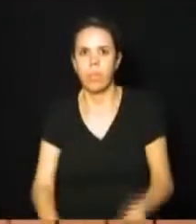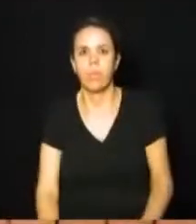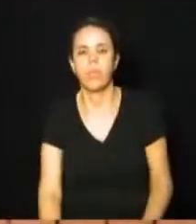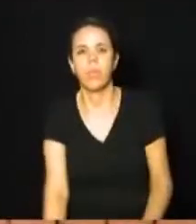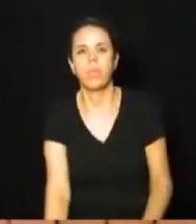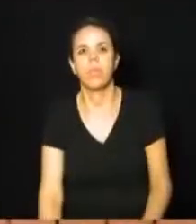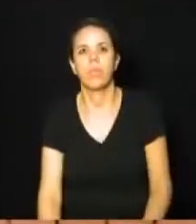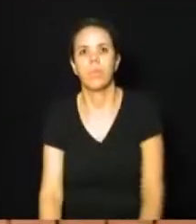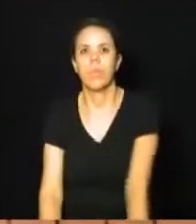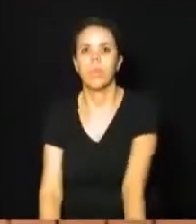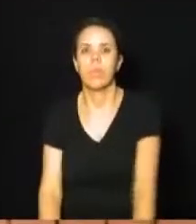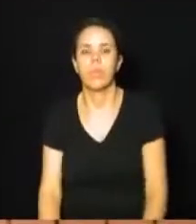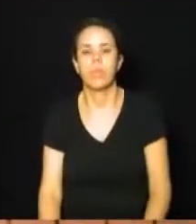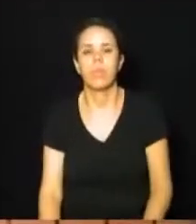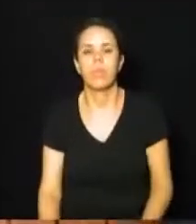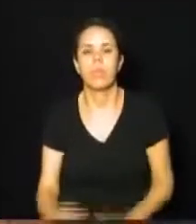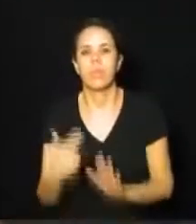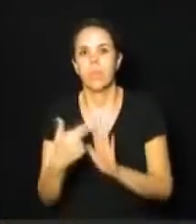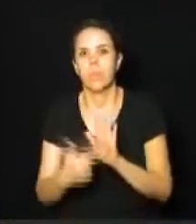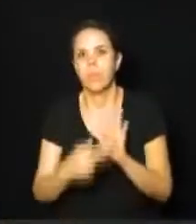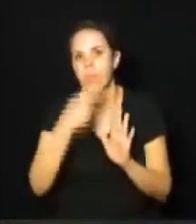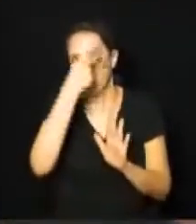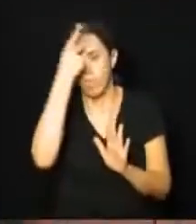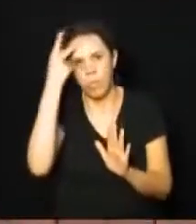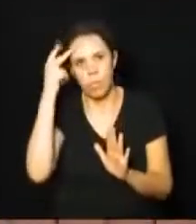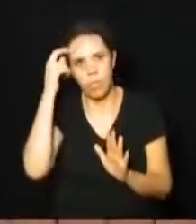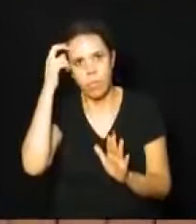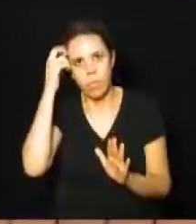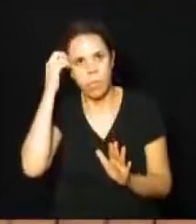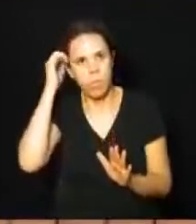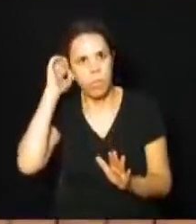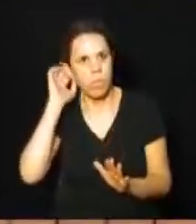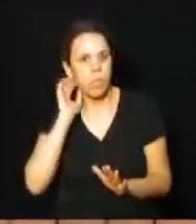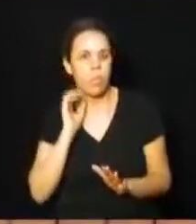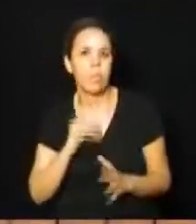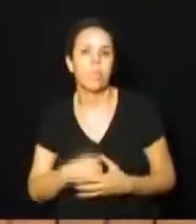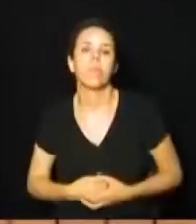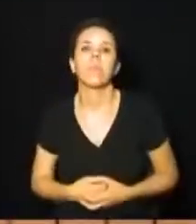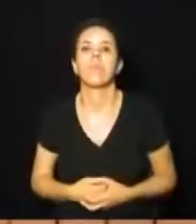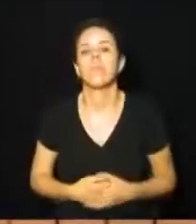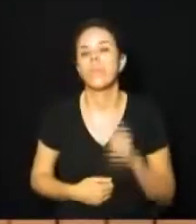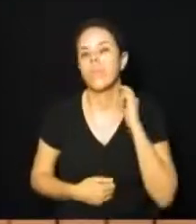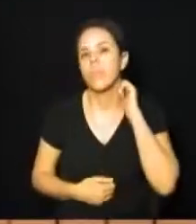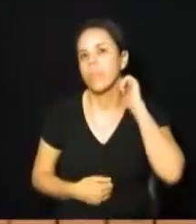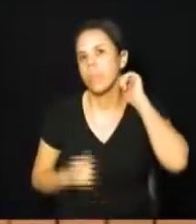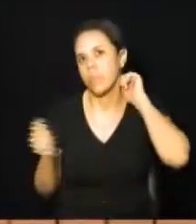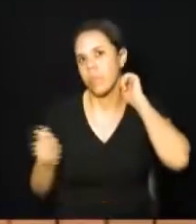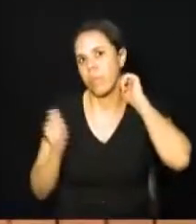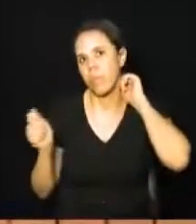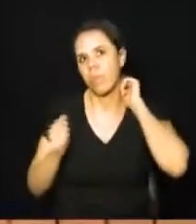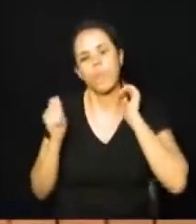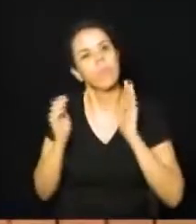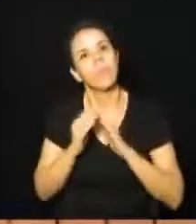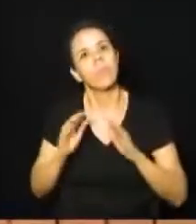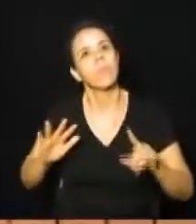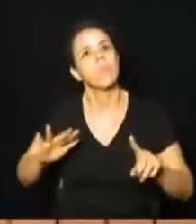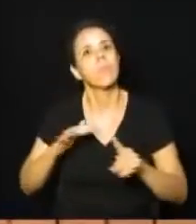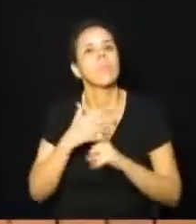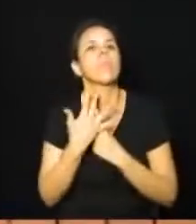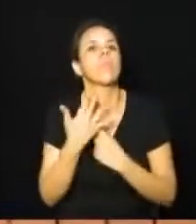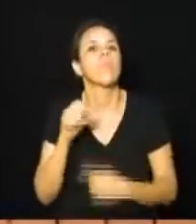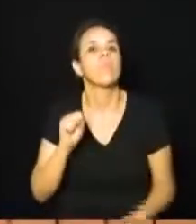do Dimas João Lenzi, do seu Aparecido Ferreira da Silva, que são da Associação Moradia e Cidadania